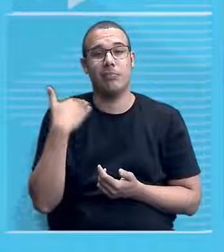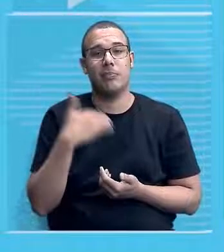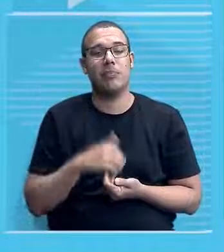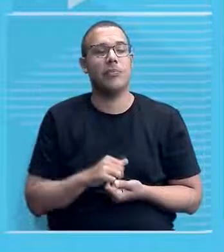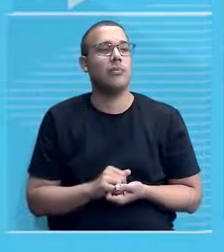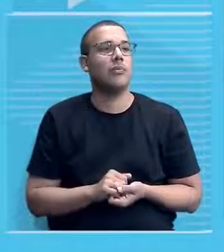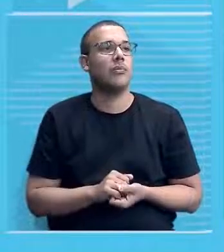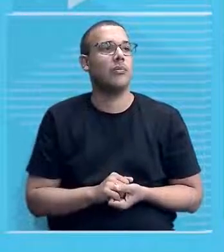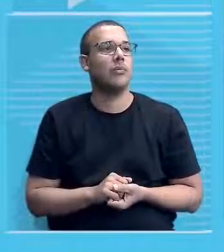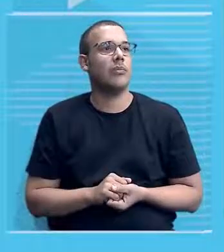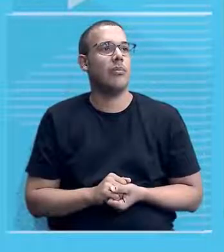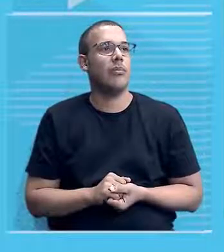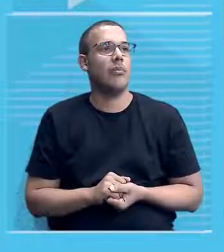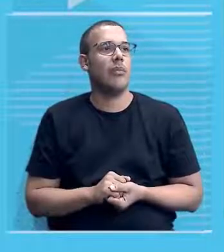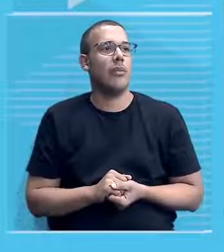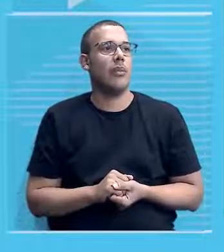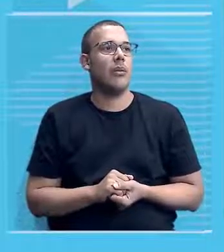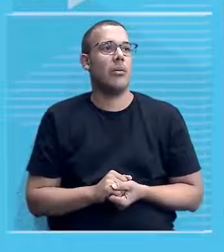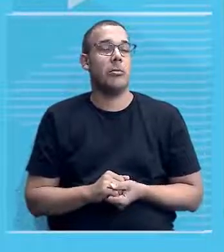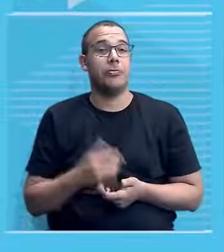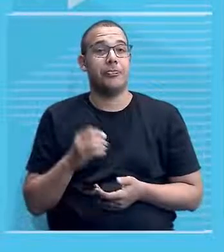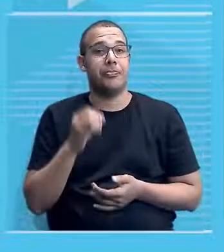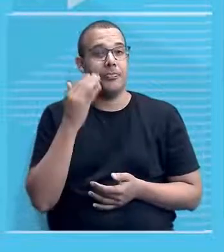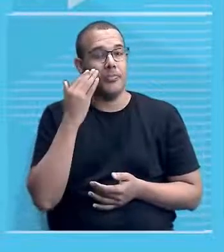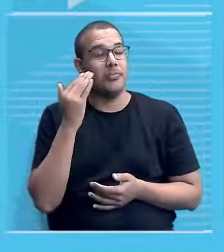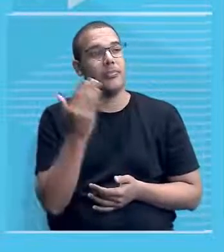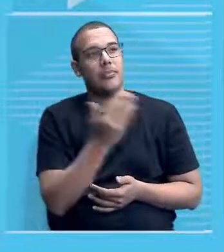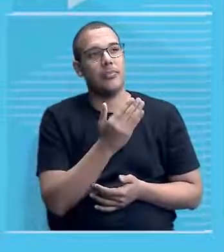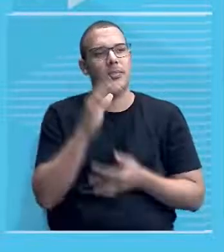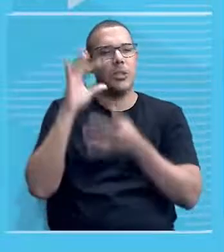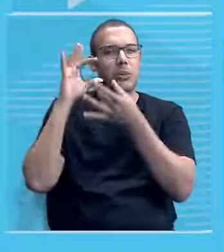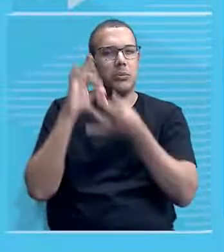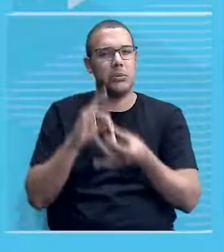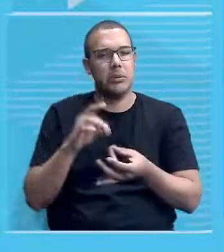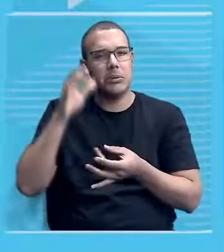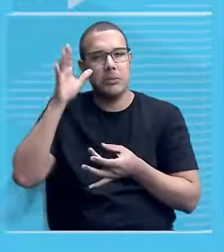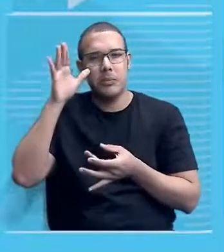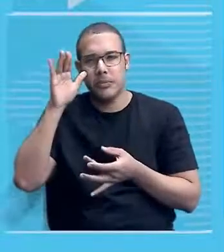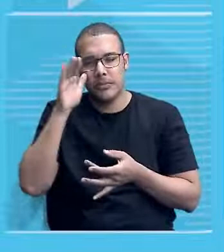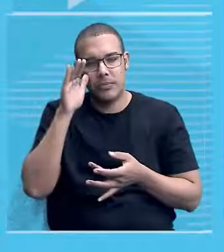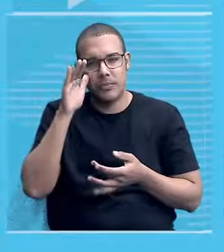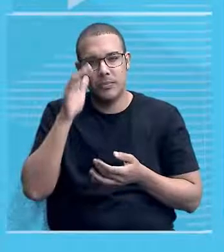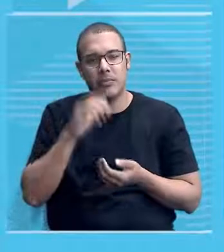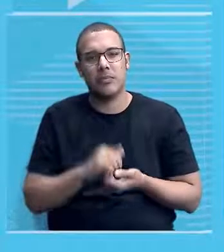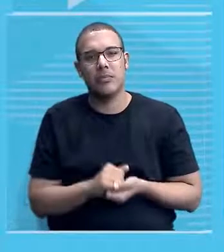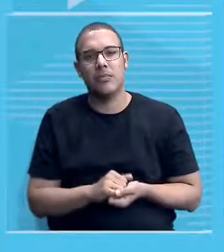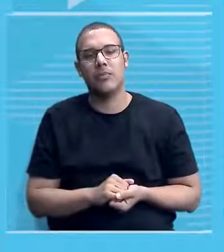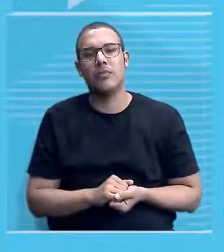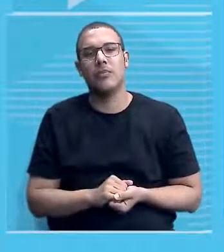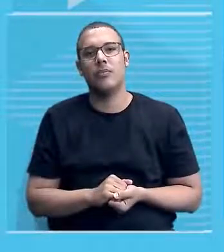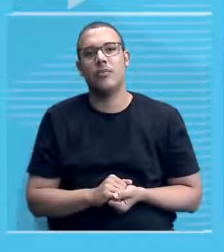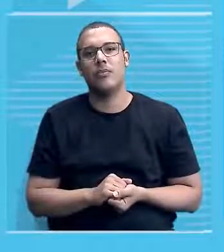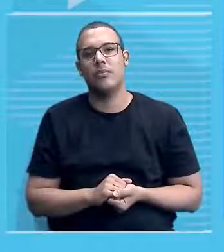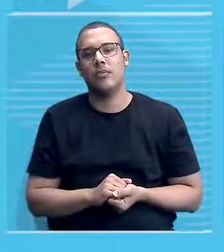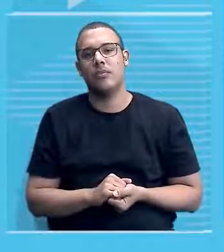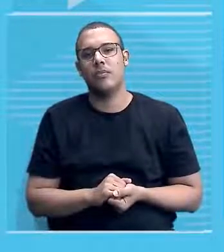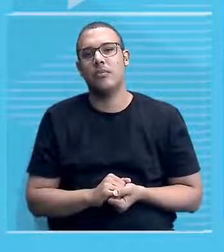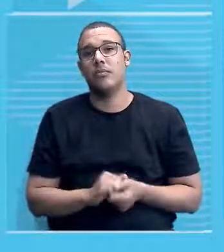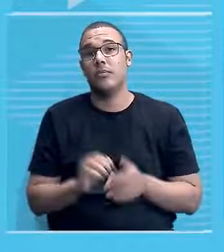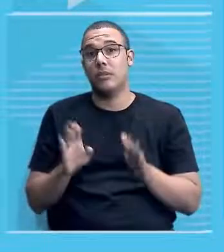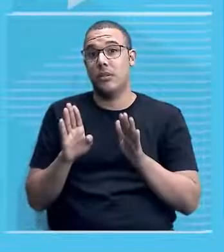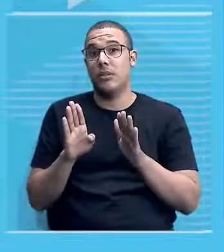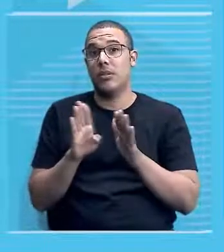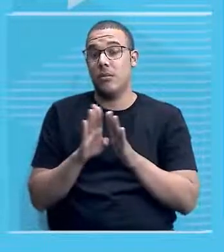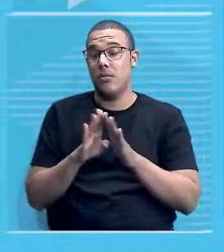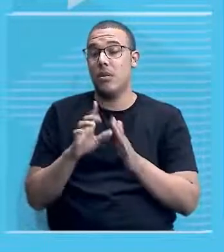esse contexto aqui é um contexto muito curioso mas tem um contexto ainda importante